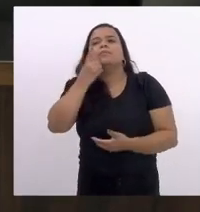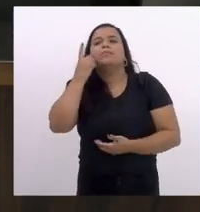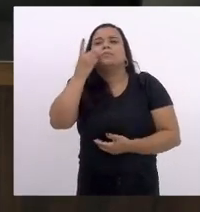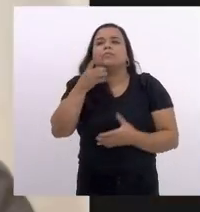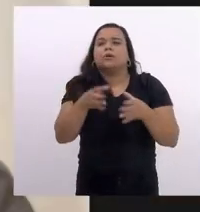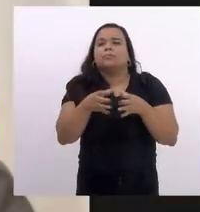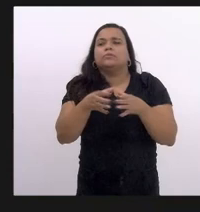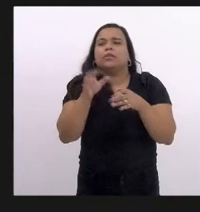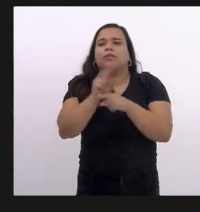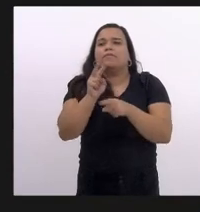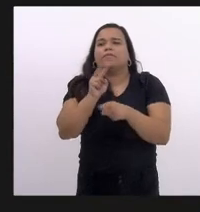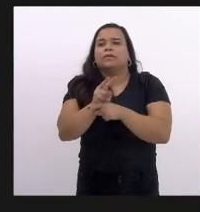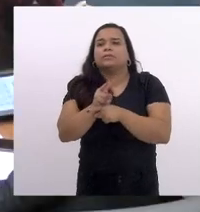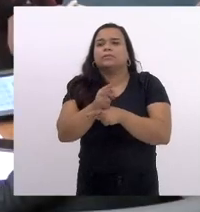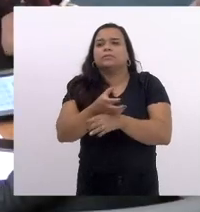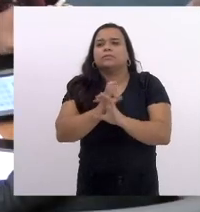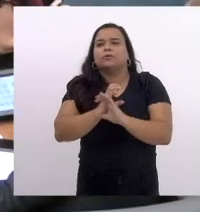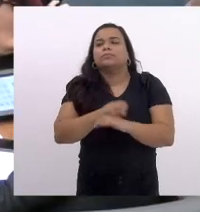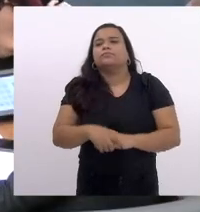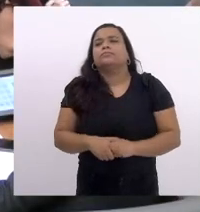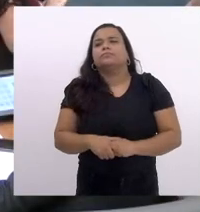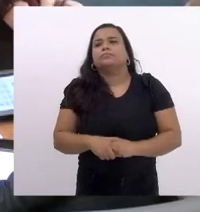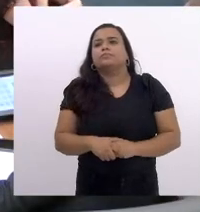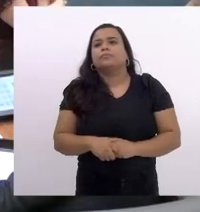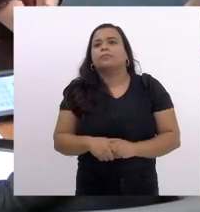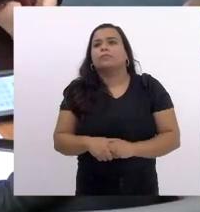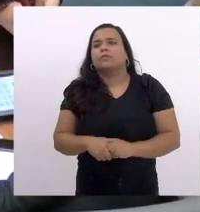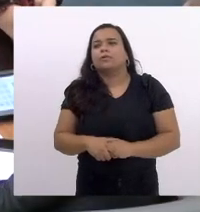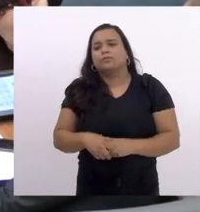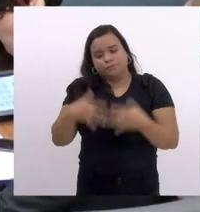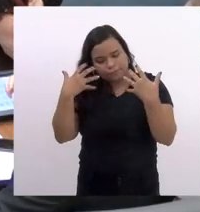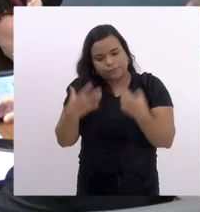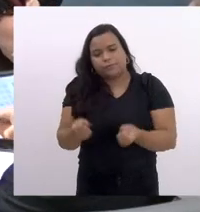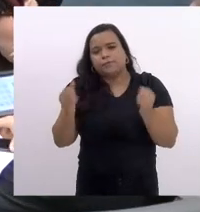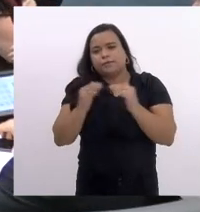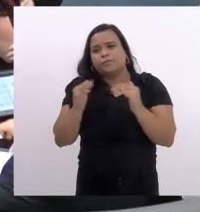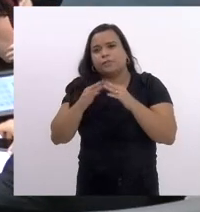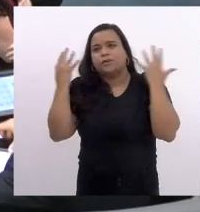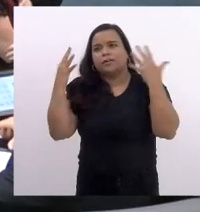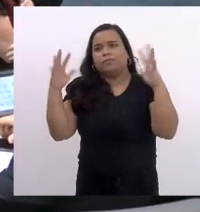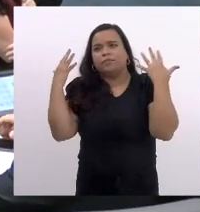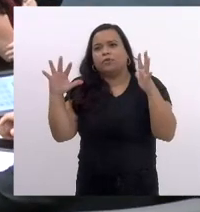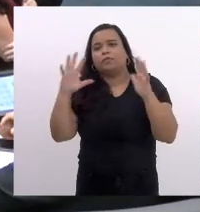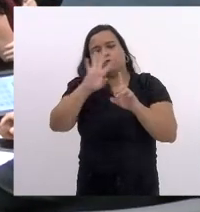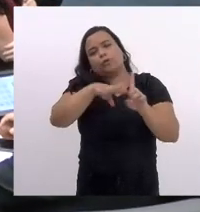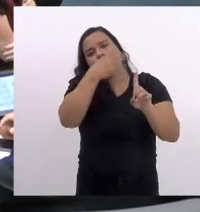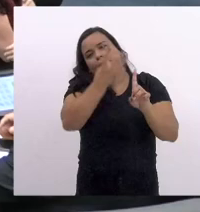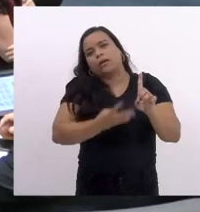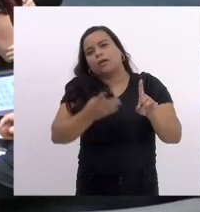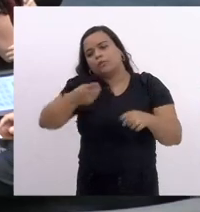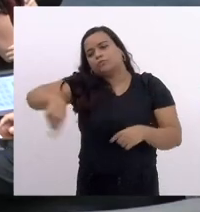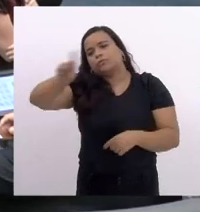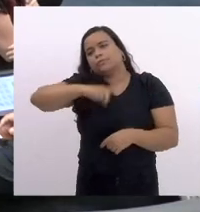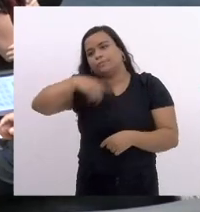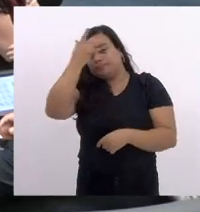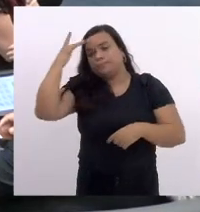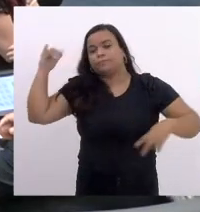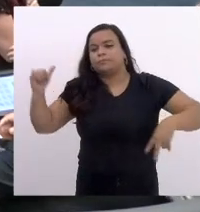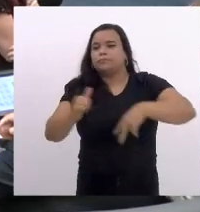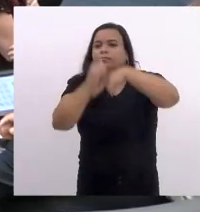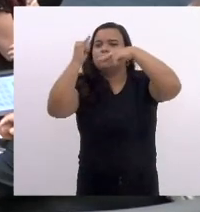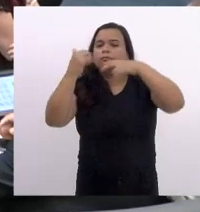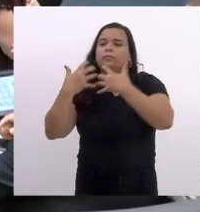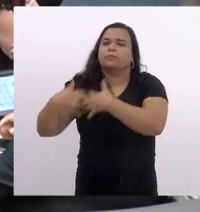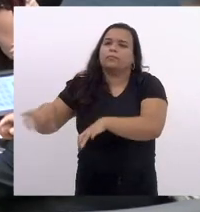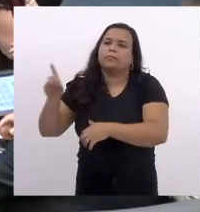Reis. Favorável com muito louvor. Homenagem às vítimas de Petrópolis, senhor presidente.